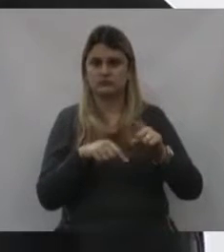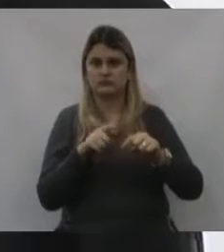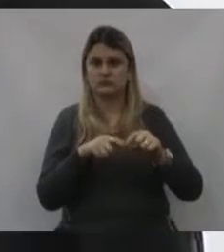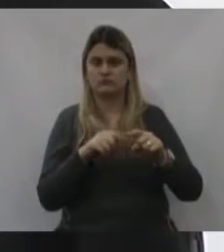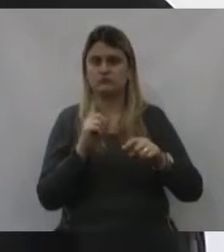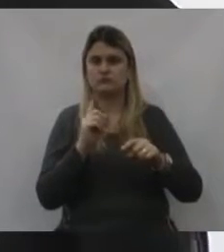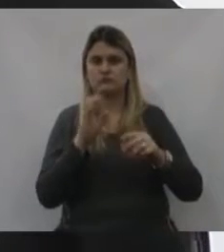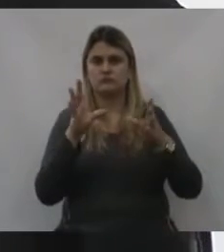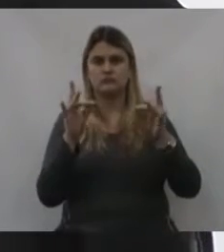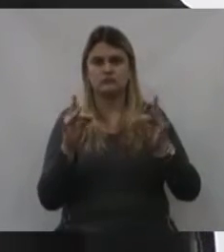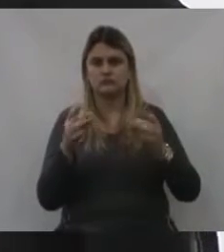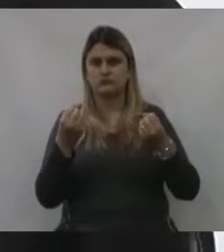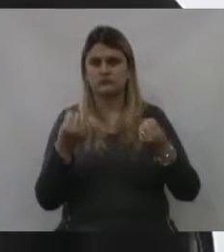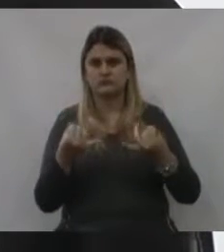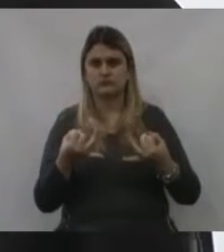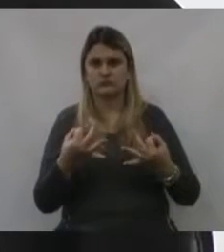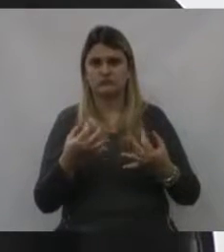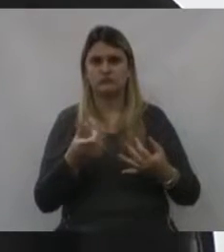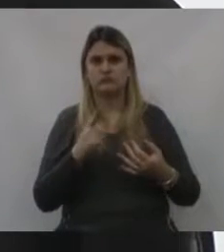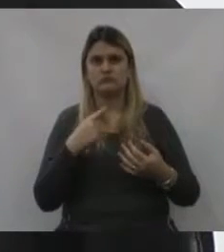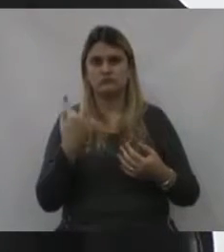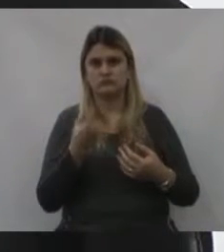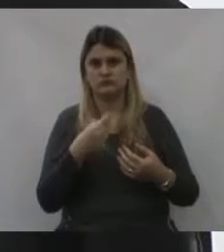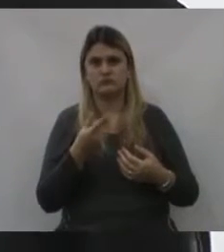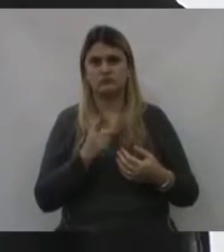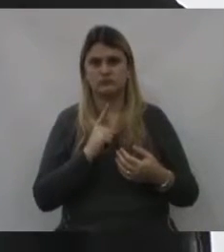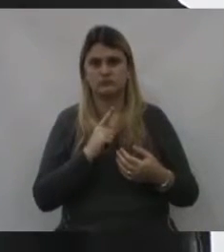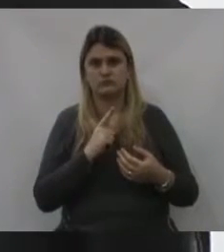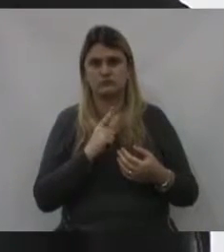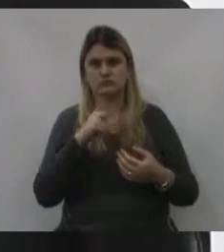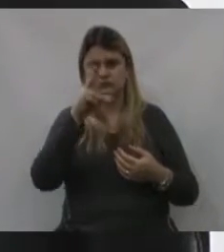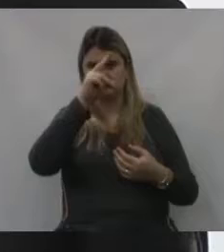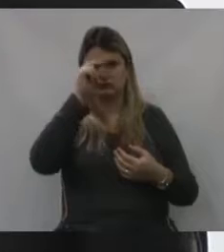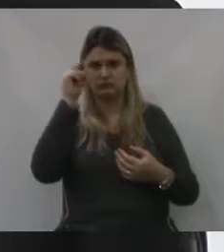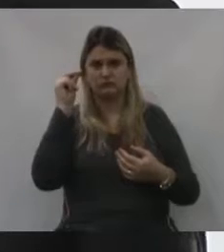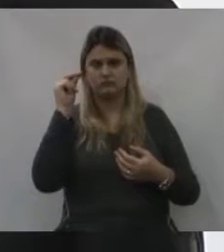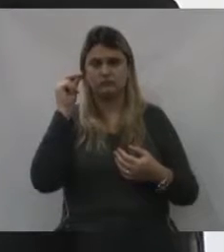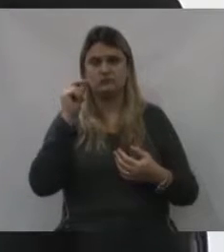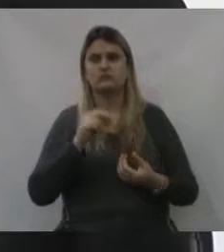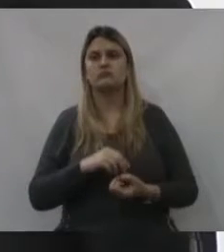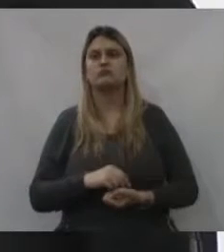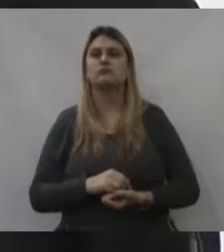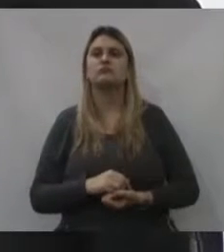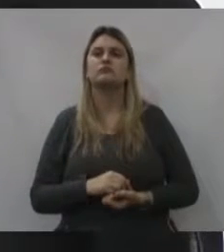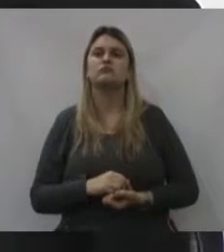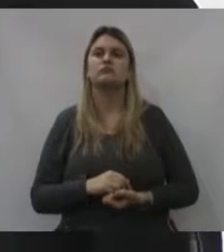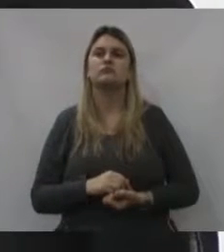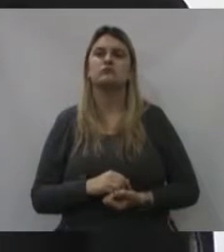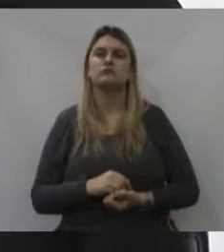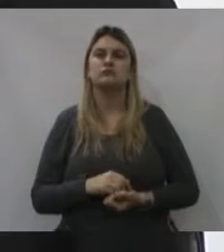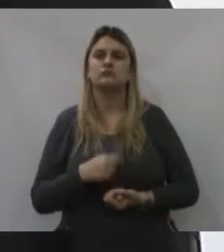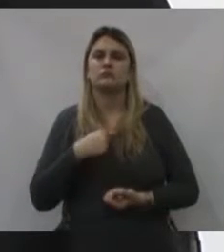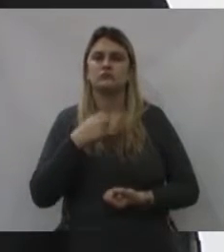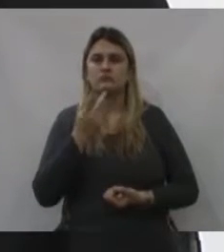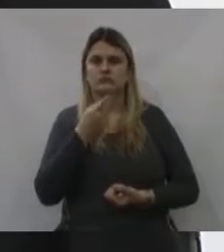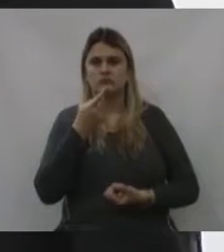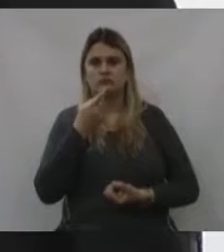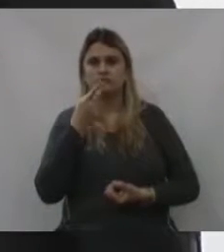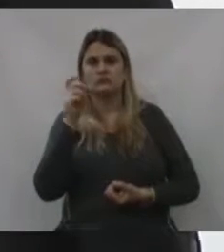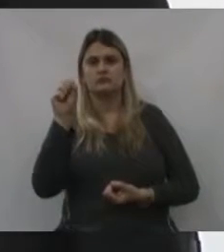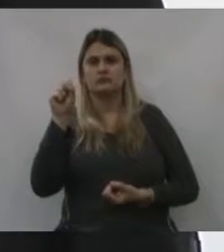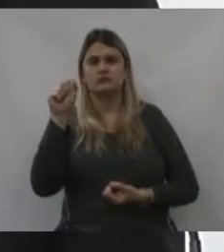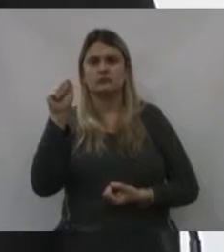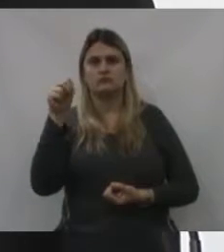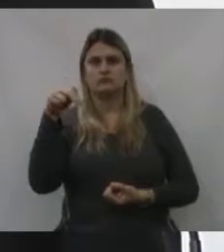relação dos materiais. Não vou entrar em detalhes, porque vocês vão ter isso da prefeitura. Provavelmente, falei